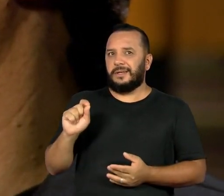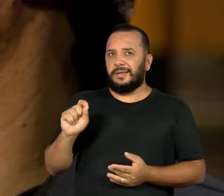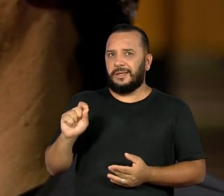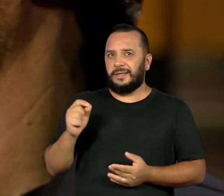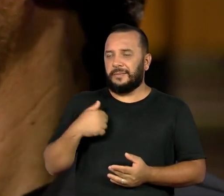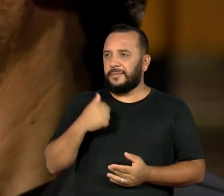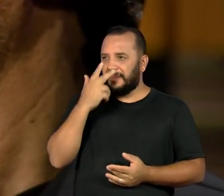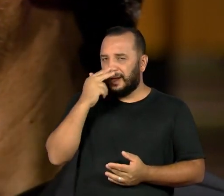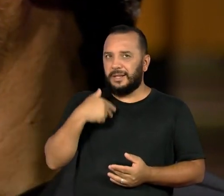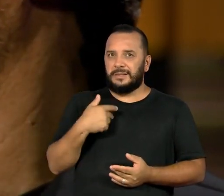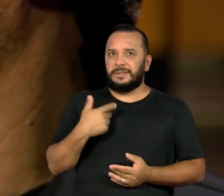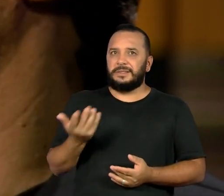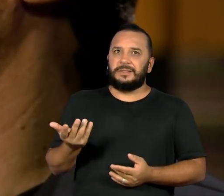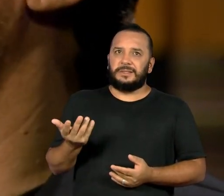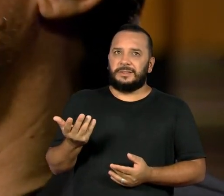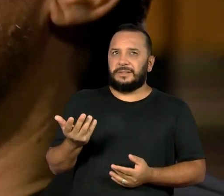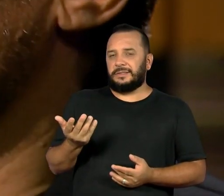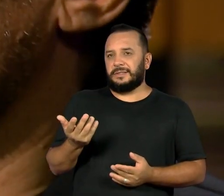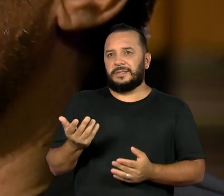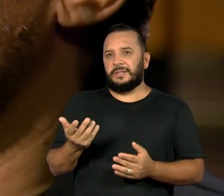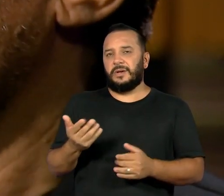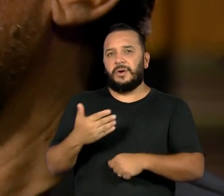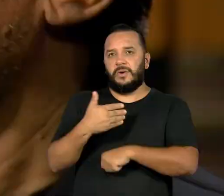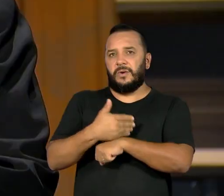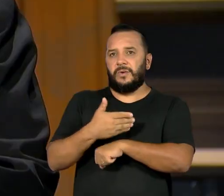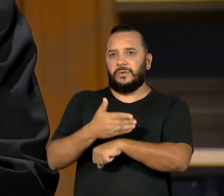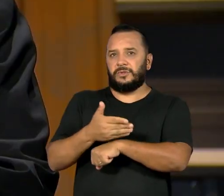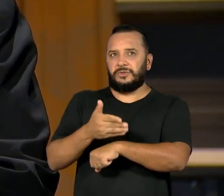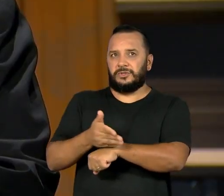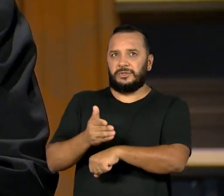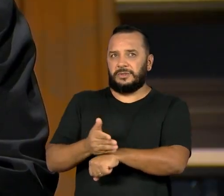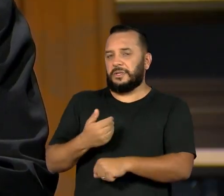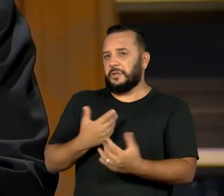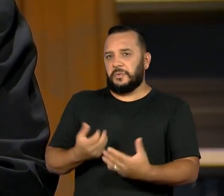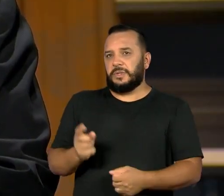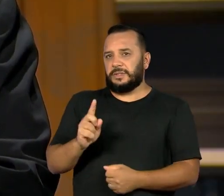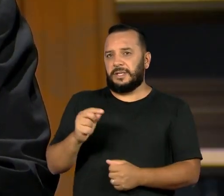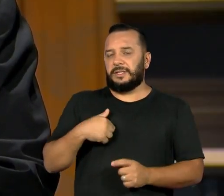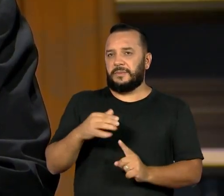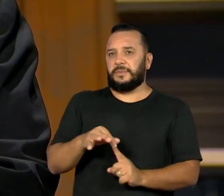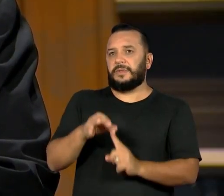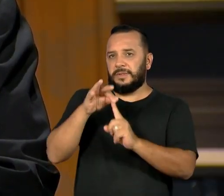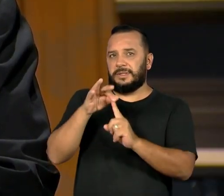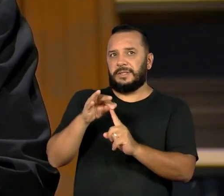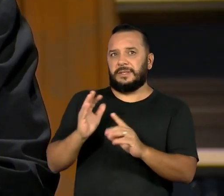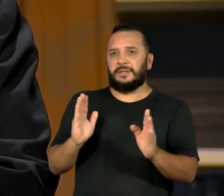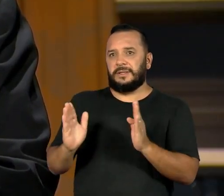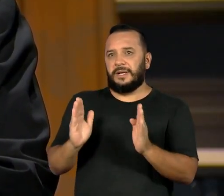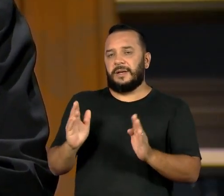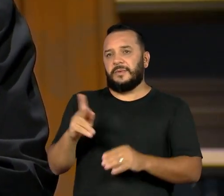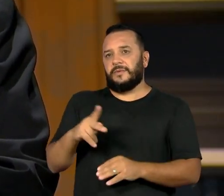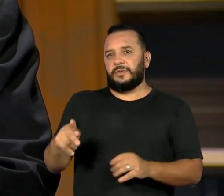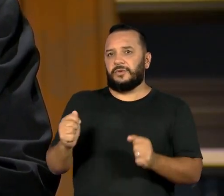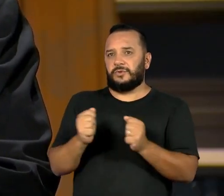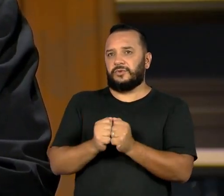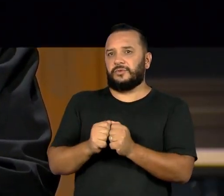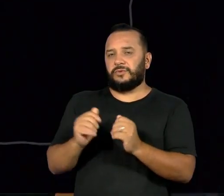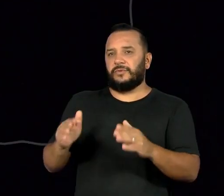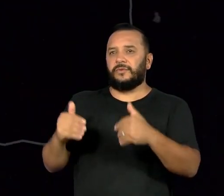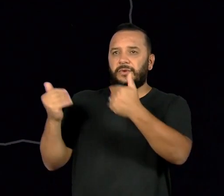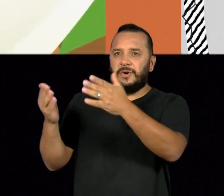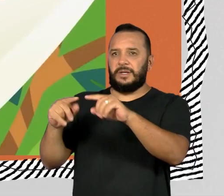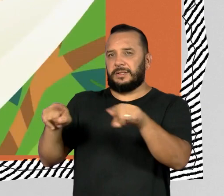certas rotinas antigas e, por exemplo, priorize tempo para os professores estarem juntos fora da sala de